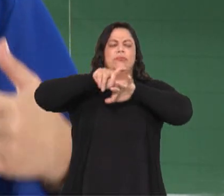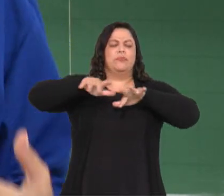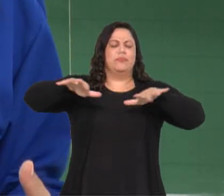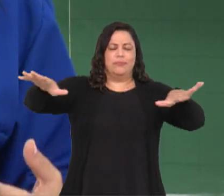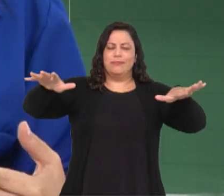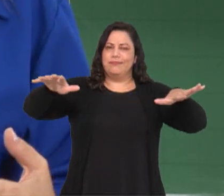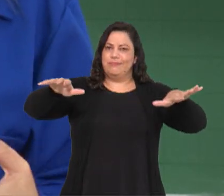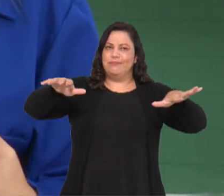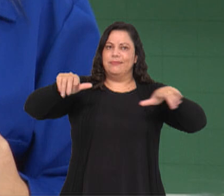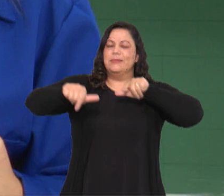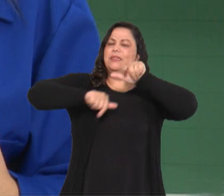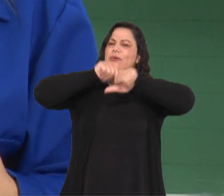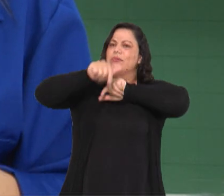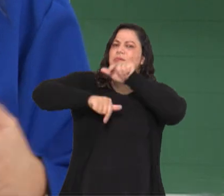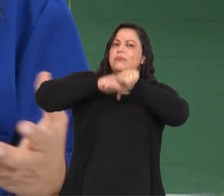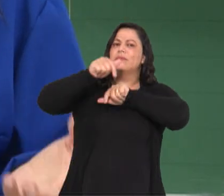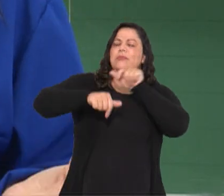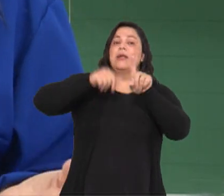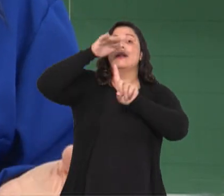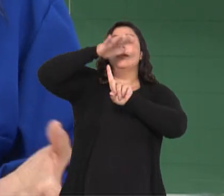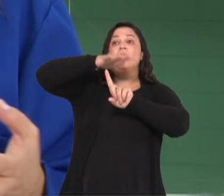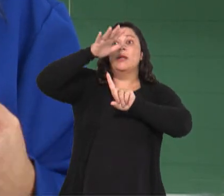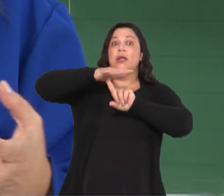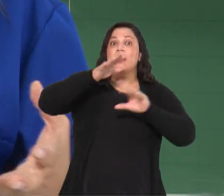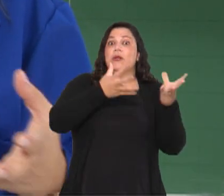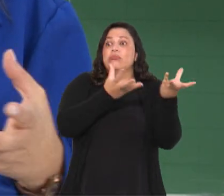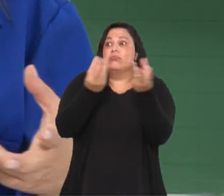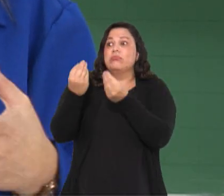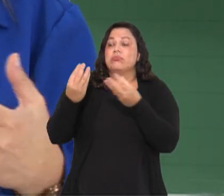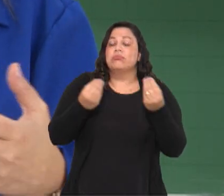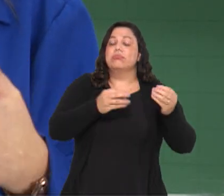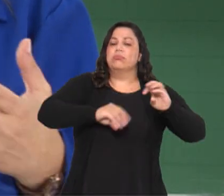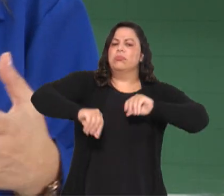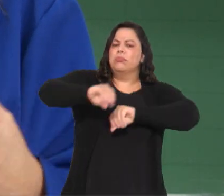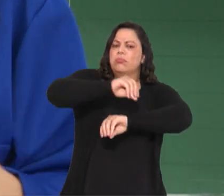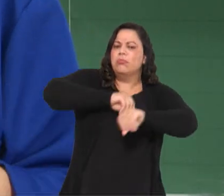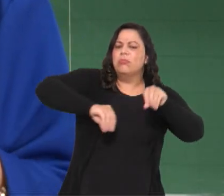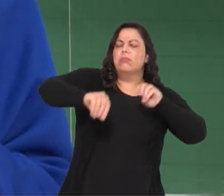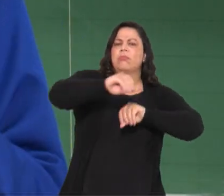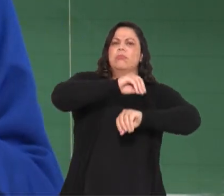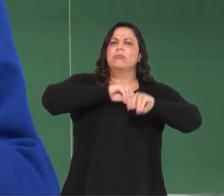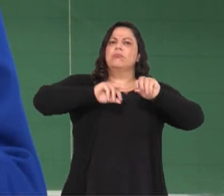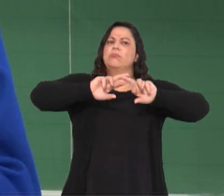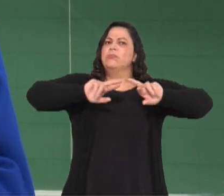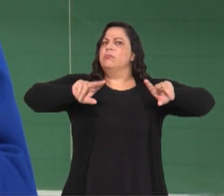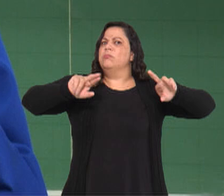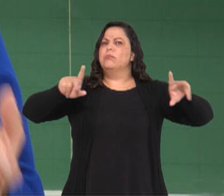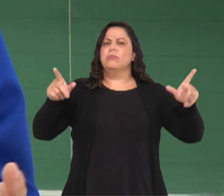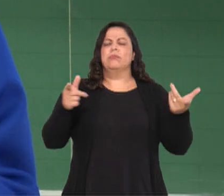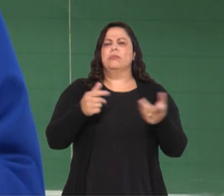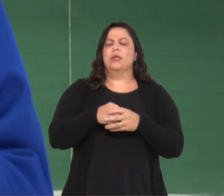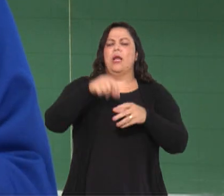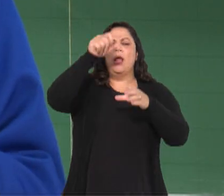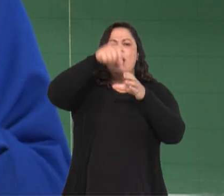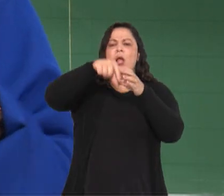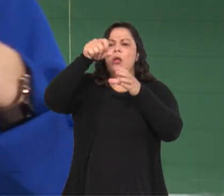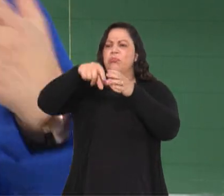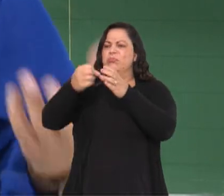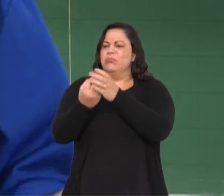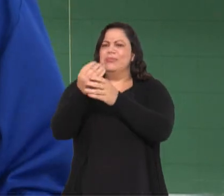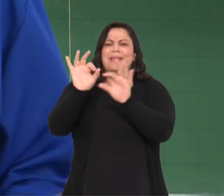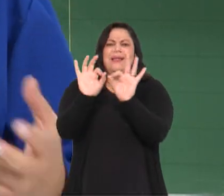o Paraná nessa época tinha muitas terras devolutas. O que são isso, terras devolutas? Terras que não estavam sendo cultivadas, não